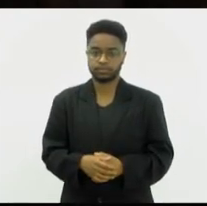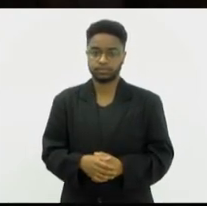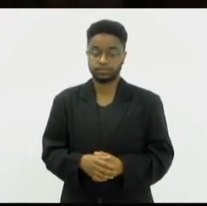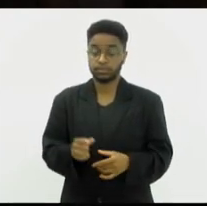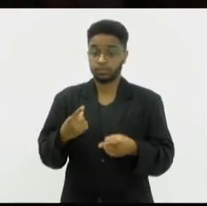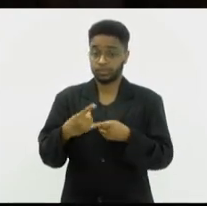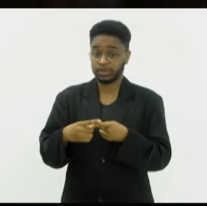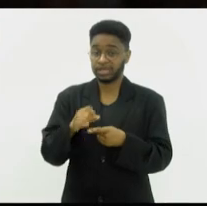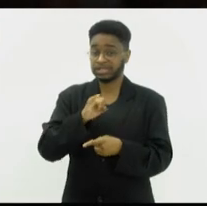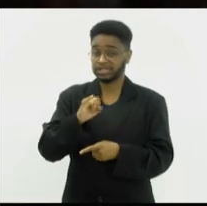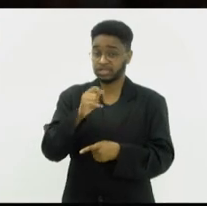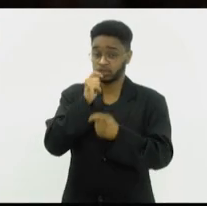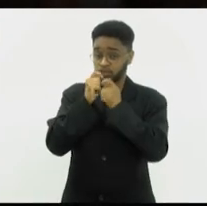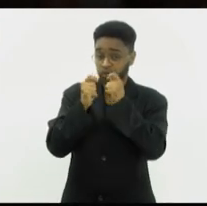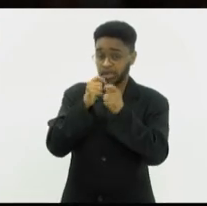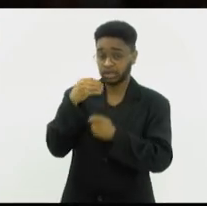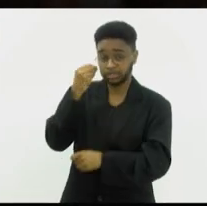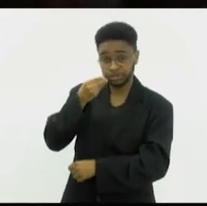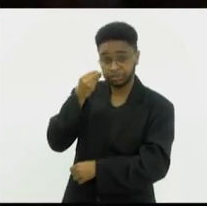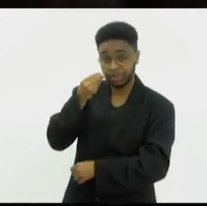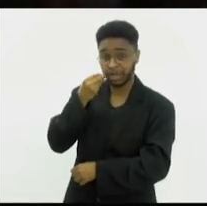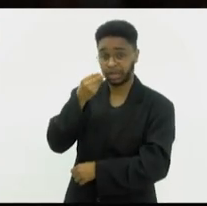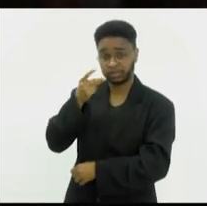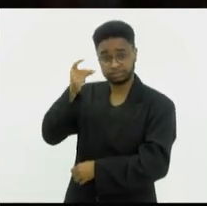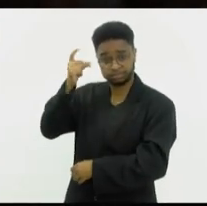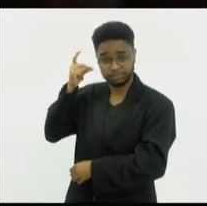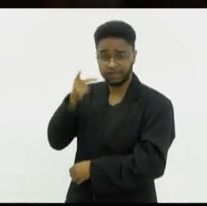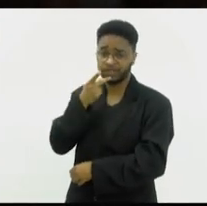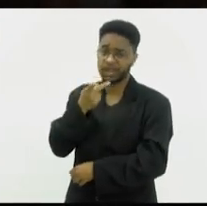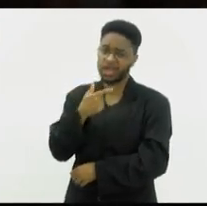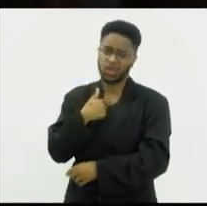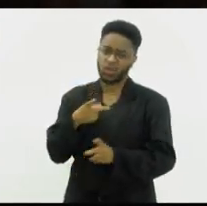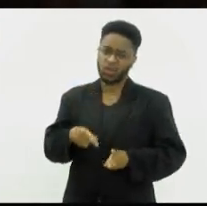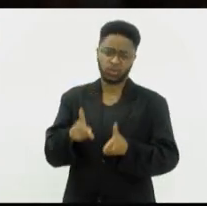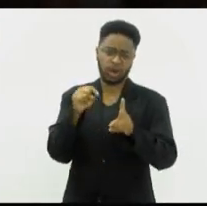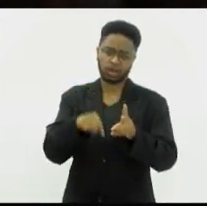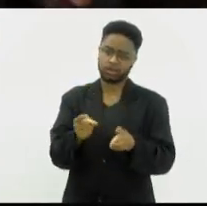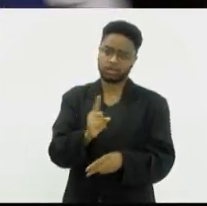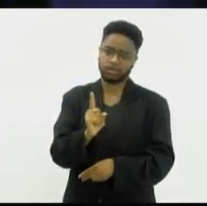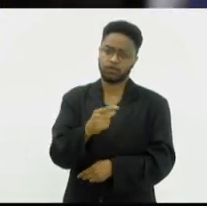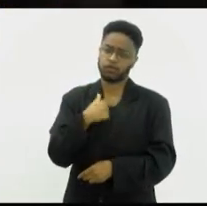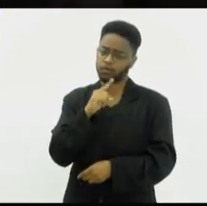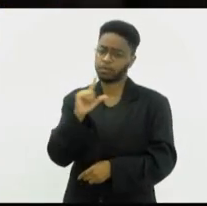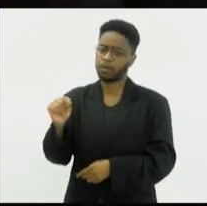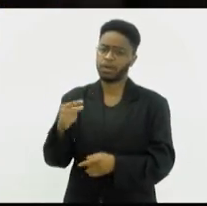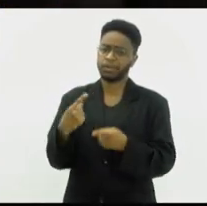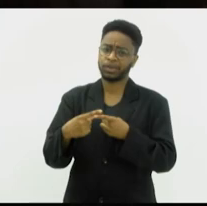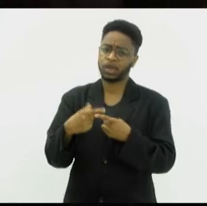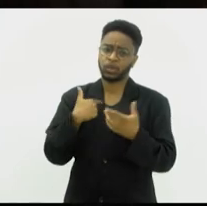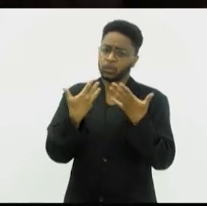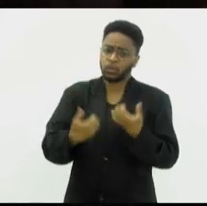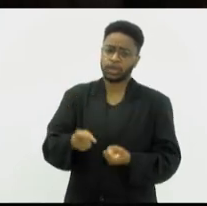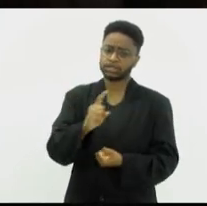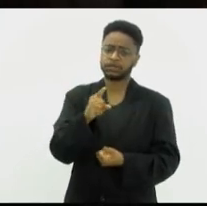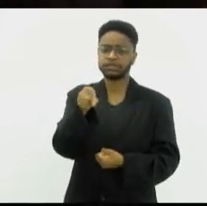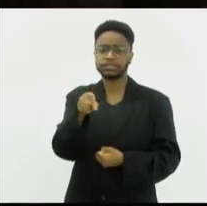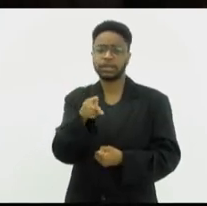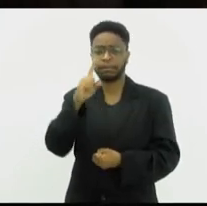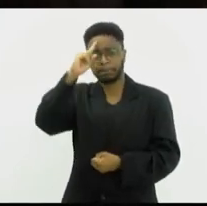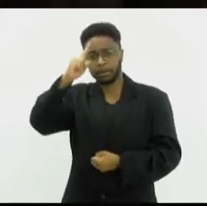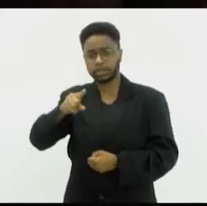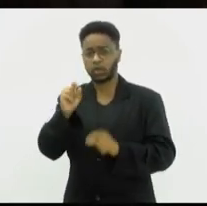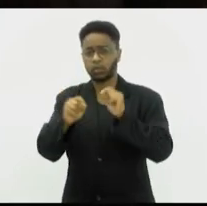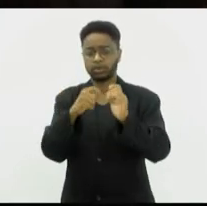veterano da velha guarda se levantaria e dizer: ministro, eu não vou continuar aqui, porque eu não aceito ser pautado do que eu vou